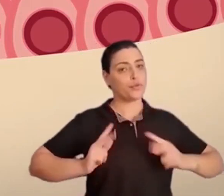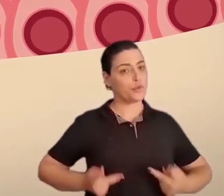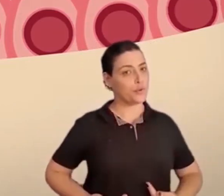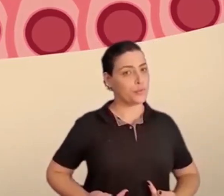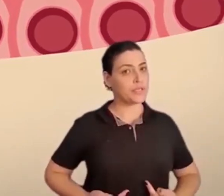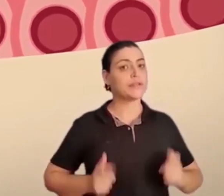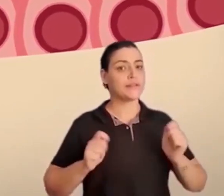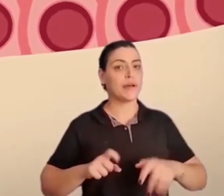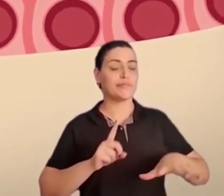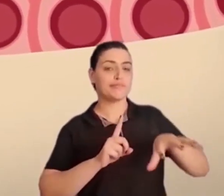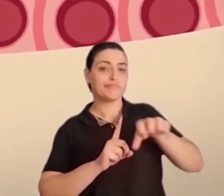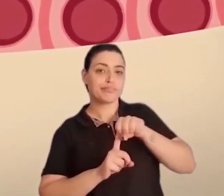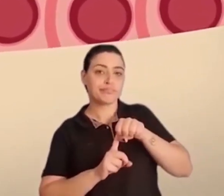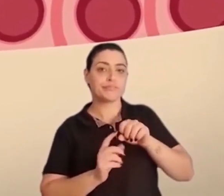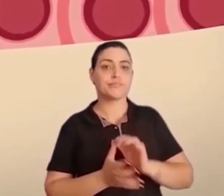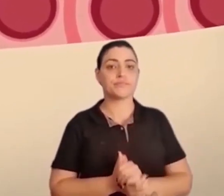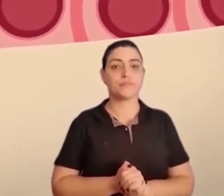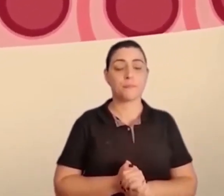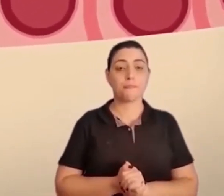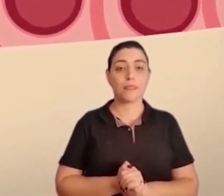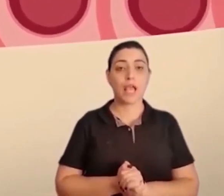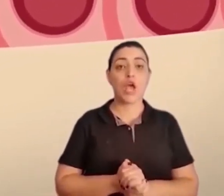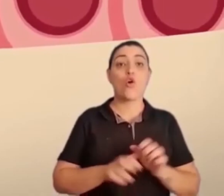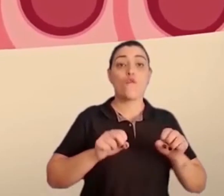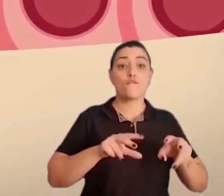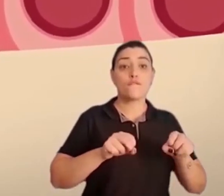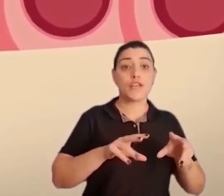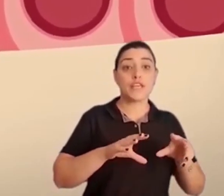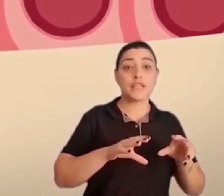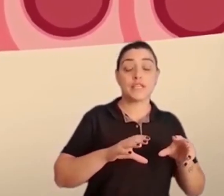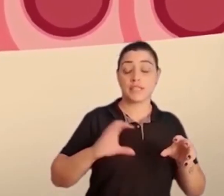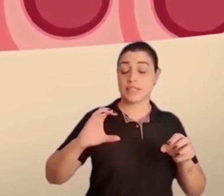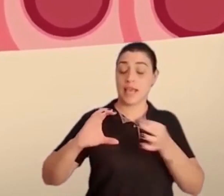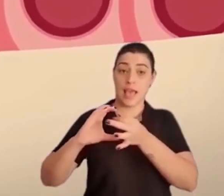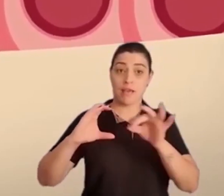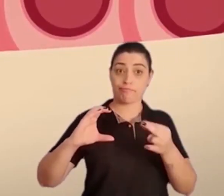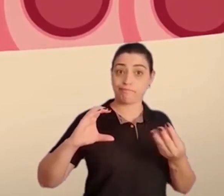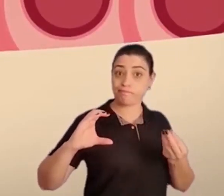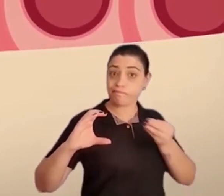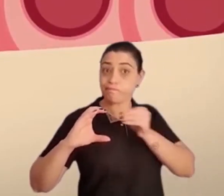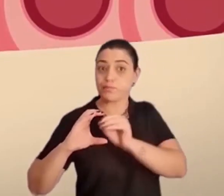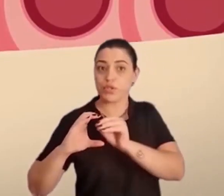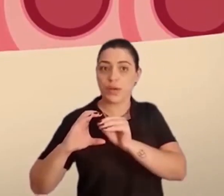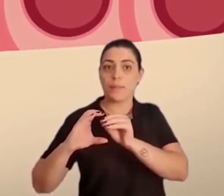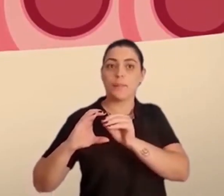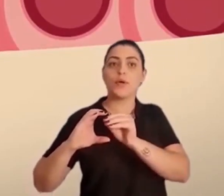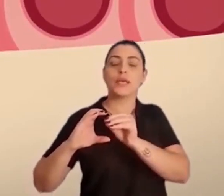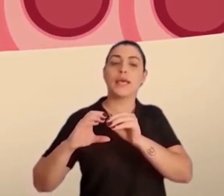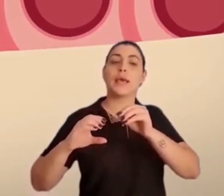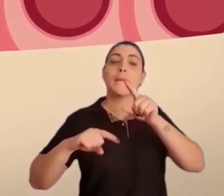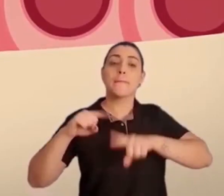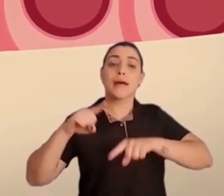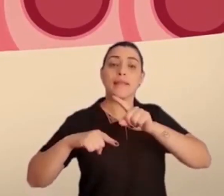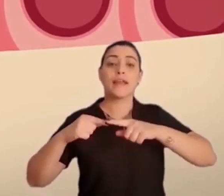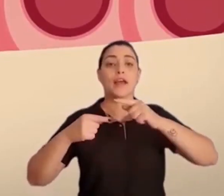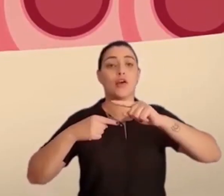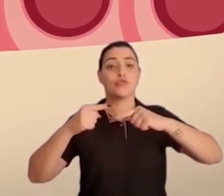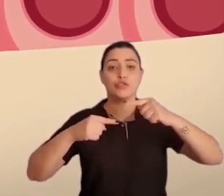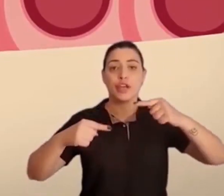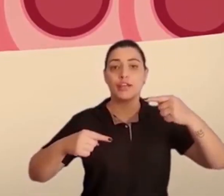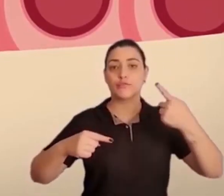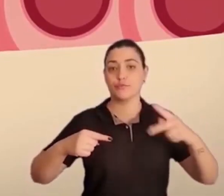que serve como um receptor para o vírus. Aí, ele invade e sequestra a maquinaria celular, injetando seu próprio